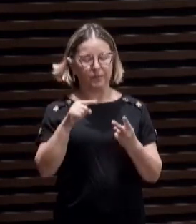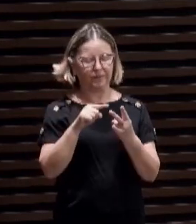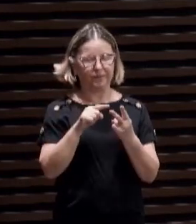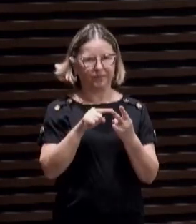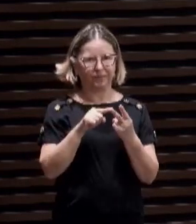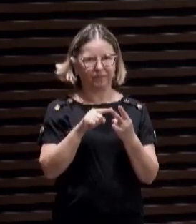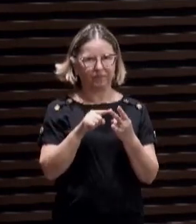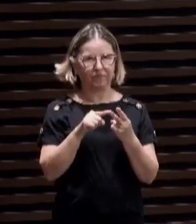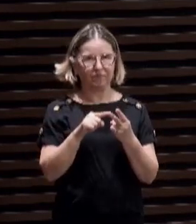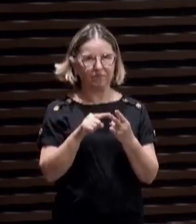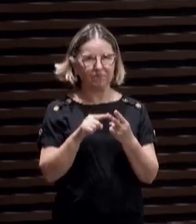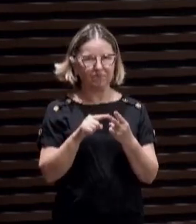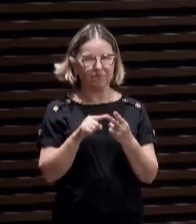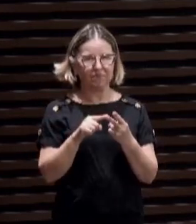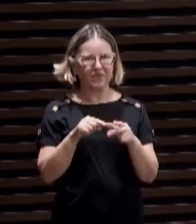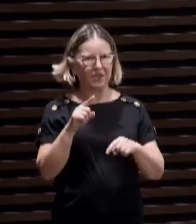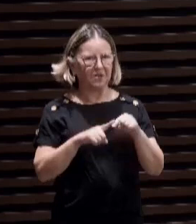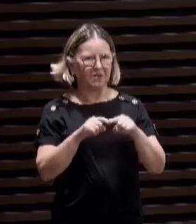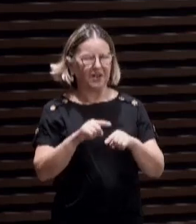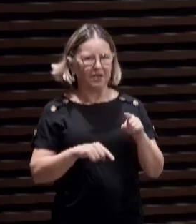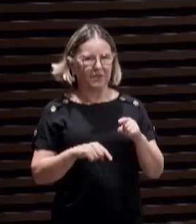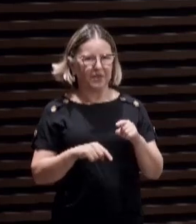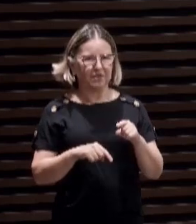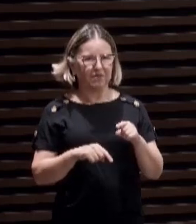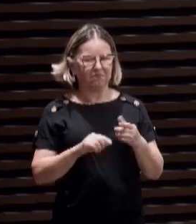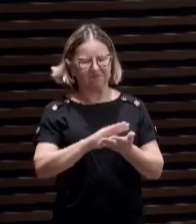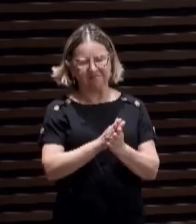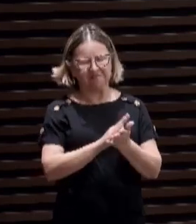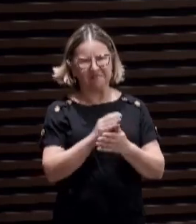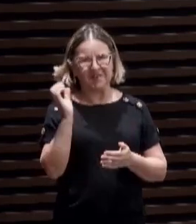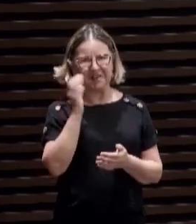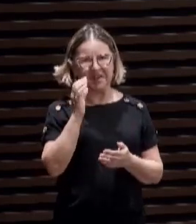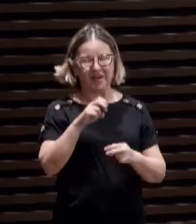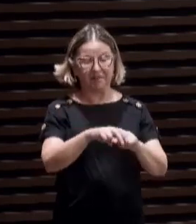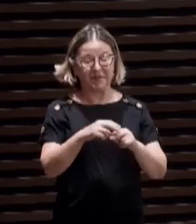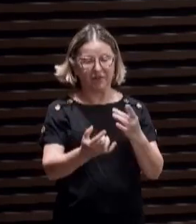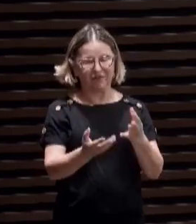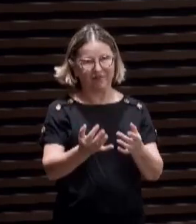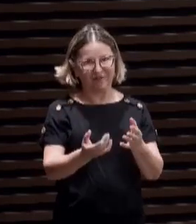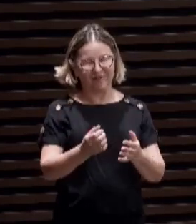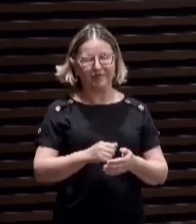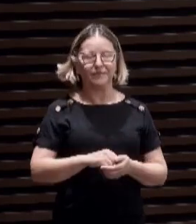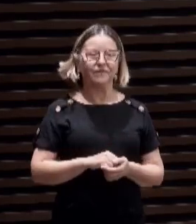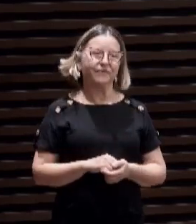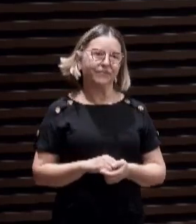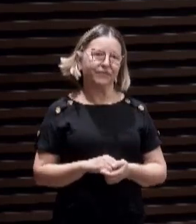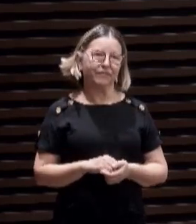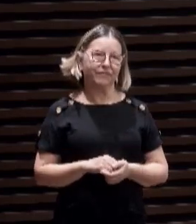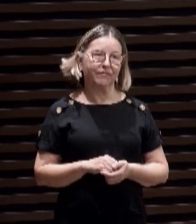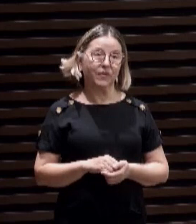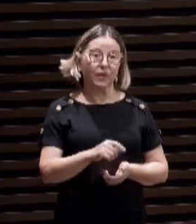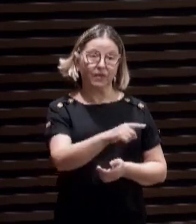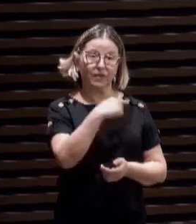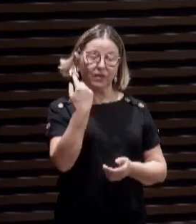representa algo que simplesmente pode ser destruído pelo fogo. E ele nos chama a avaliarmos